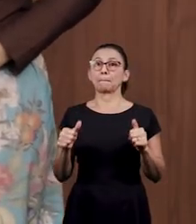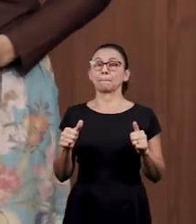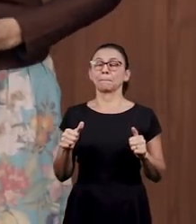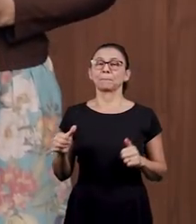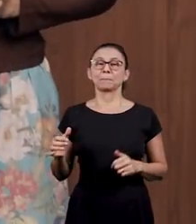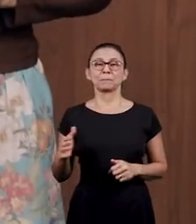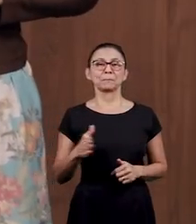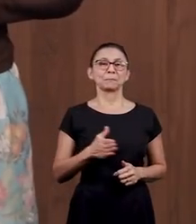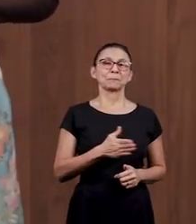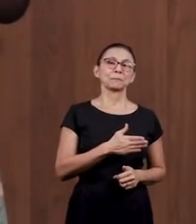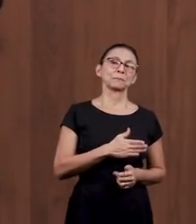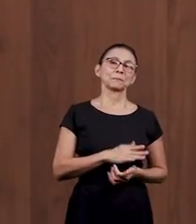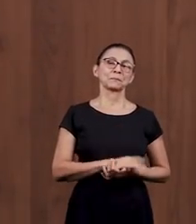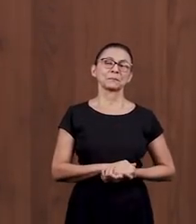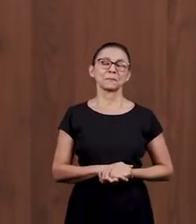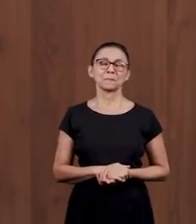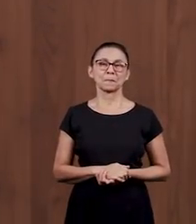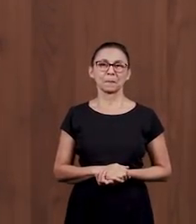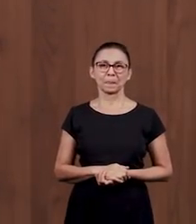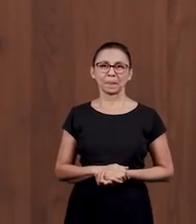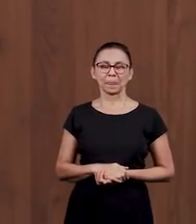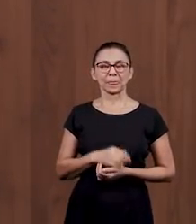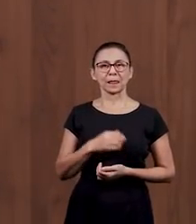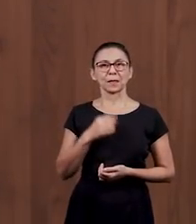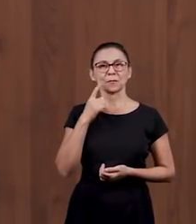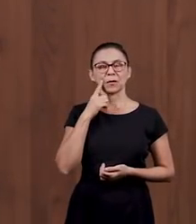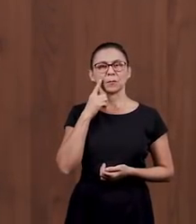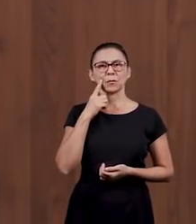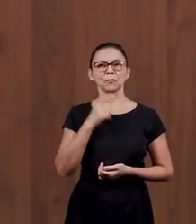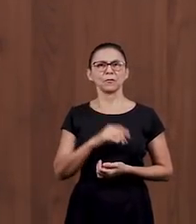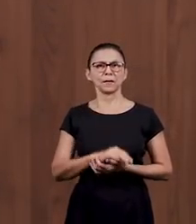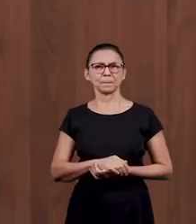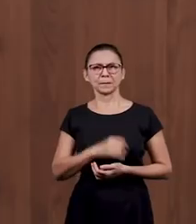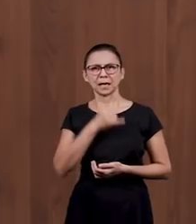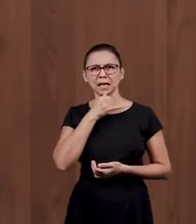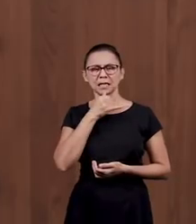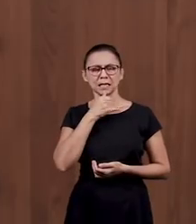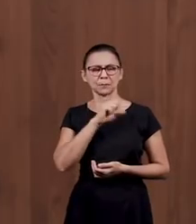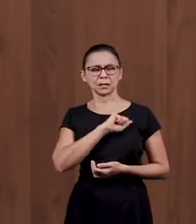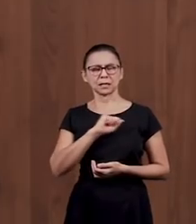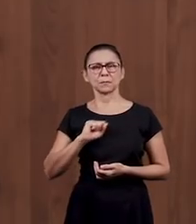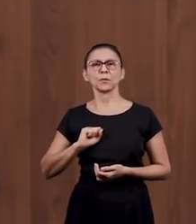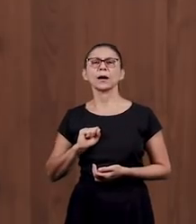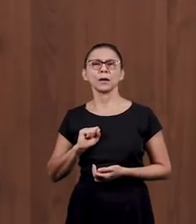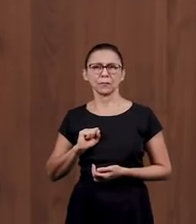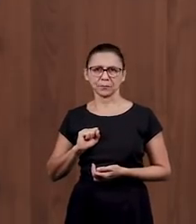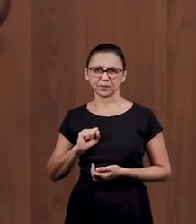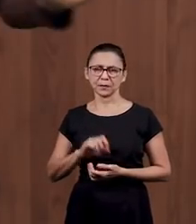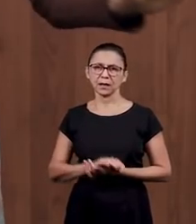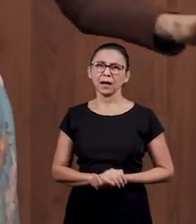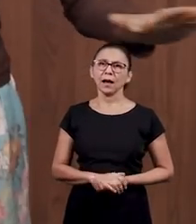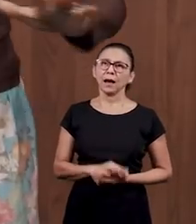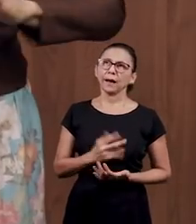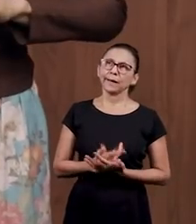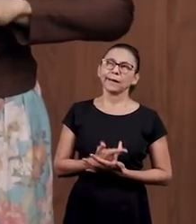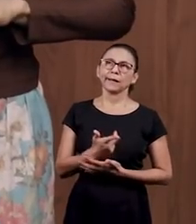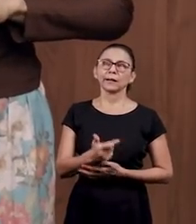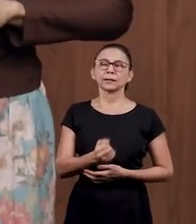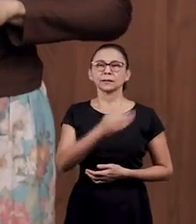Vejamos então, com o exemplo que nós tivemos de Samuel, não é porque os nossos colegas ou as pessoas ao